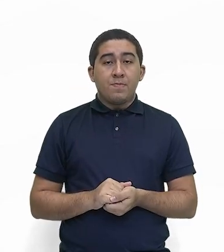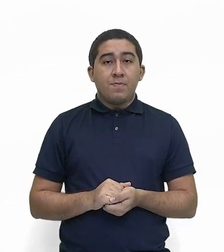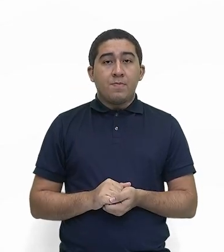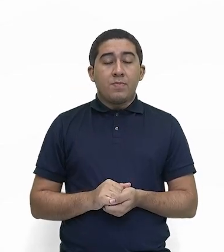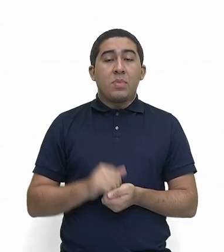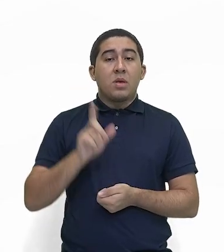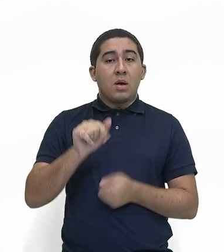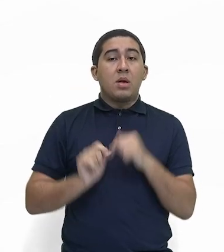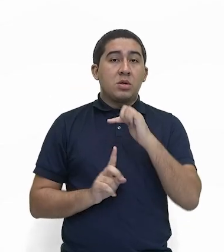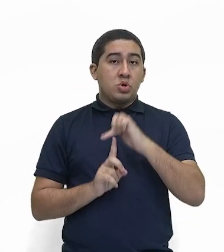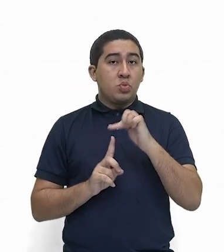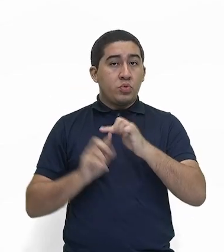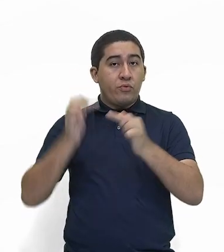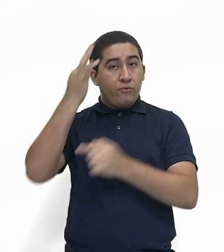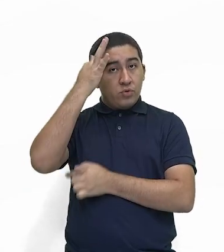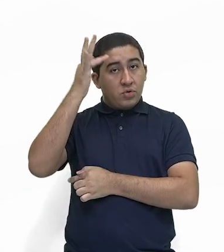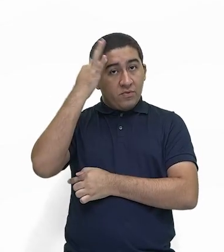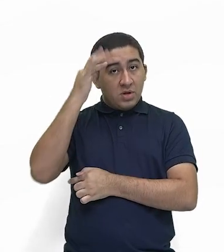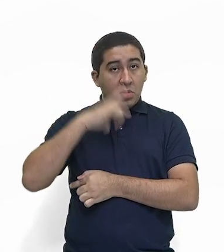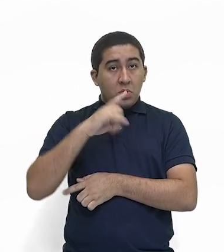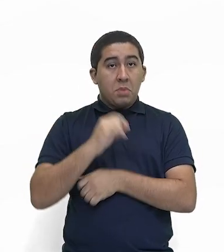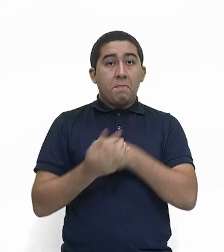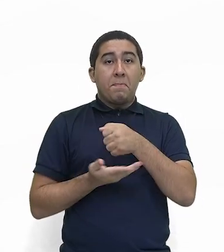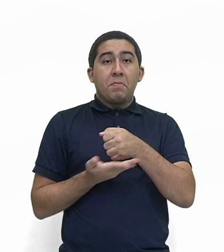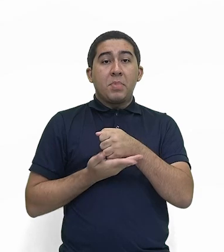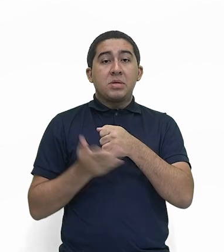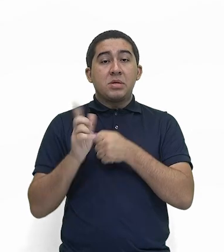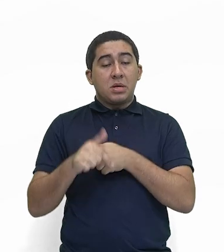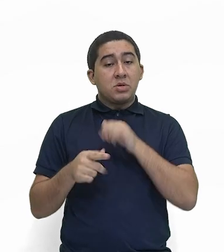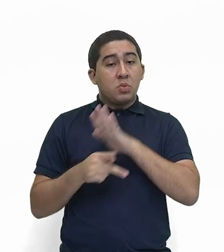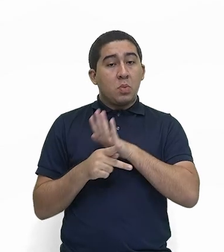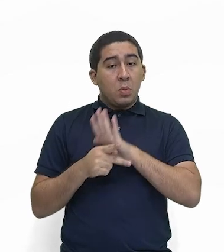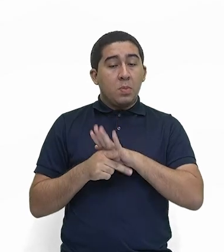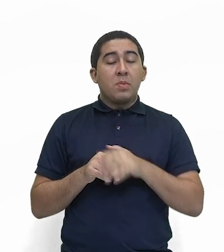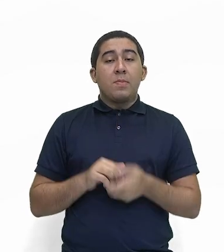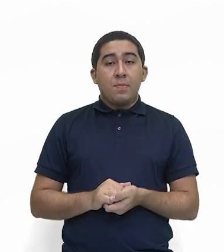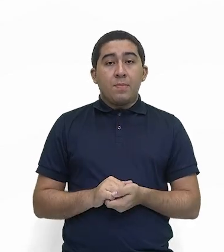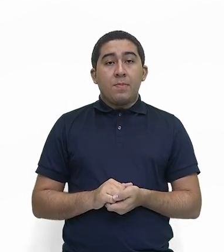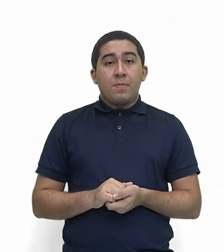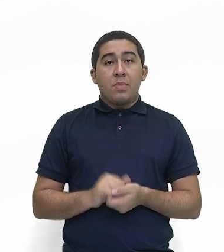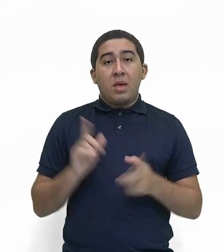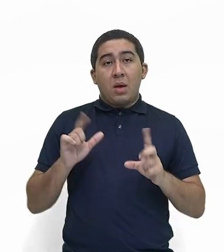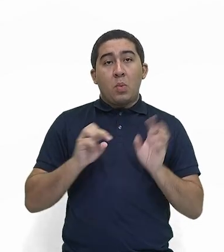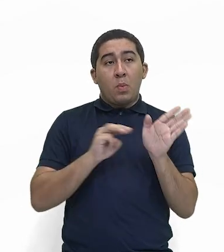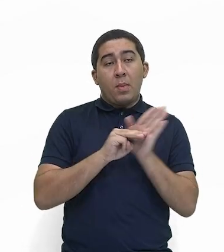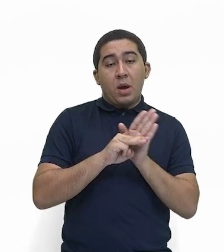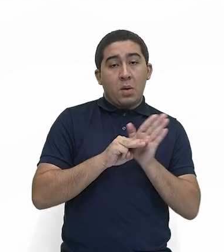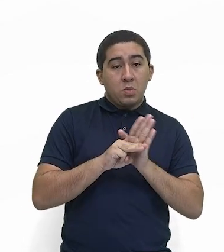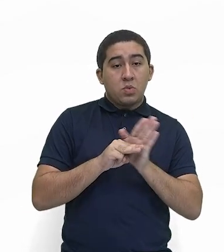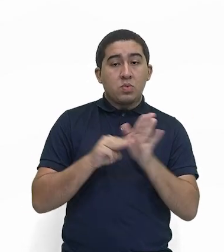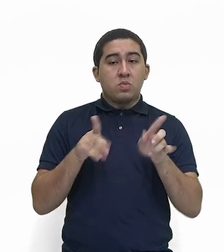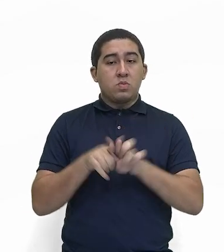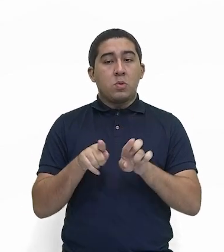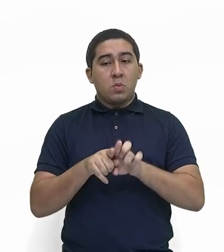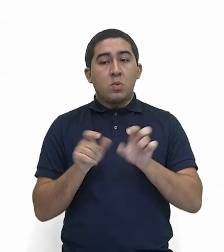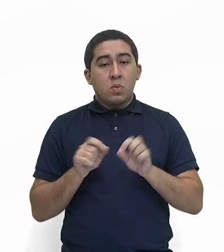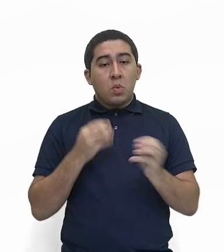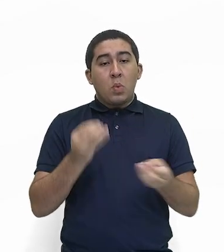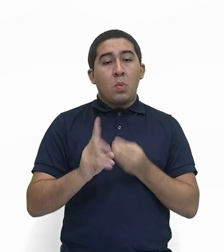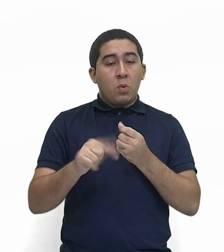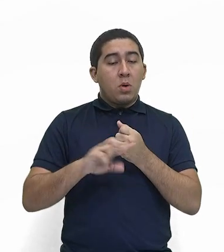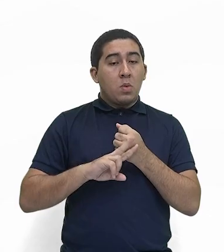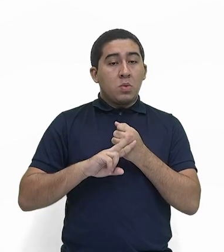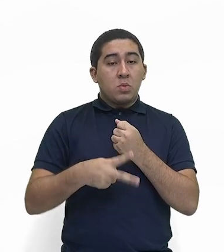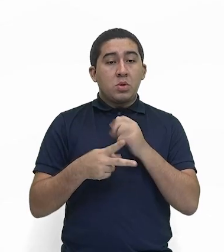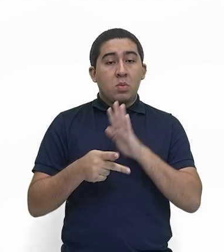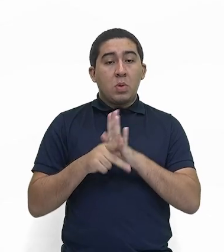debruçar sobre esses fundamentos, né, sobre a questão do método e a questão das